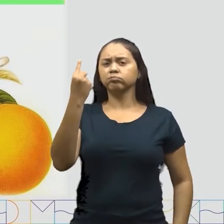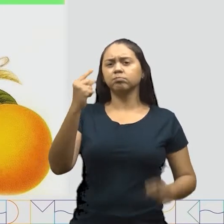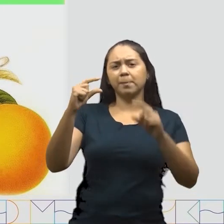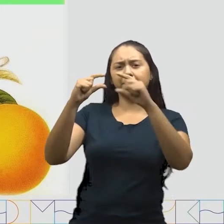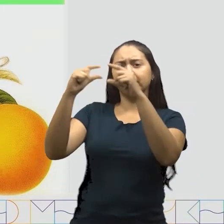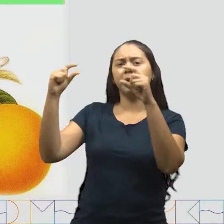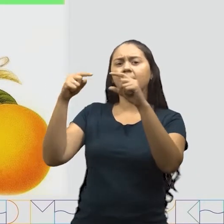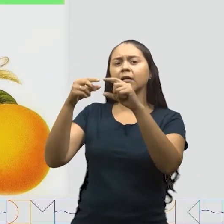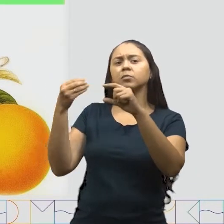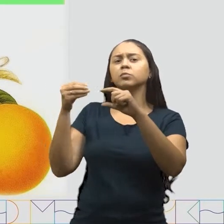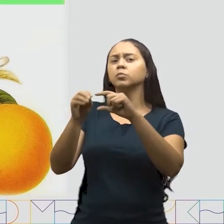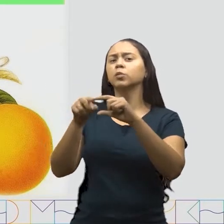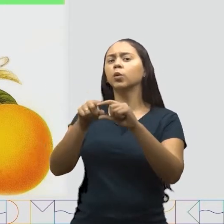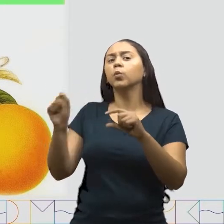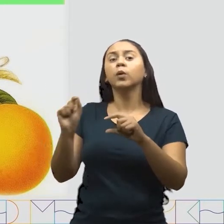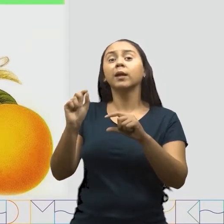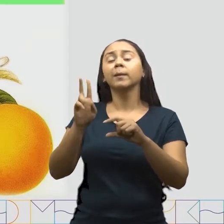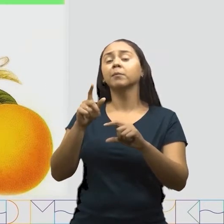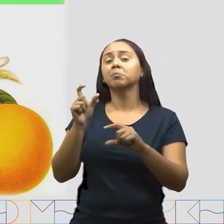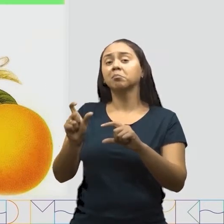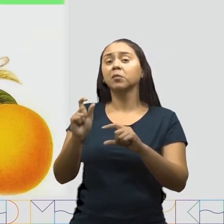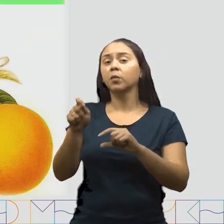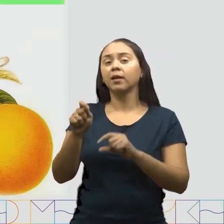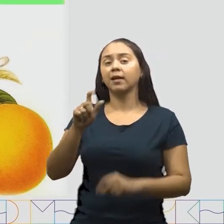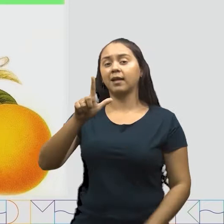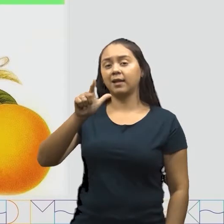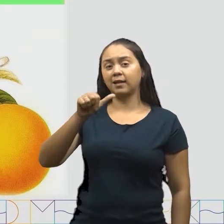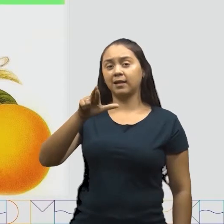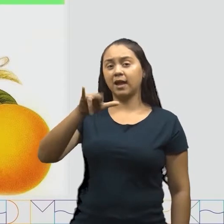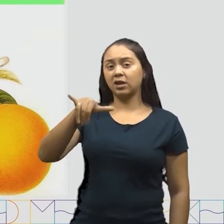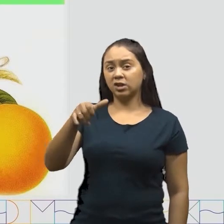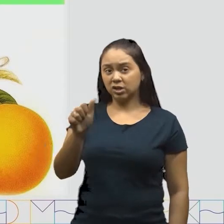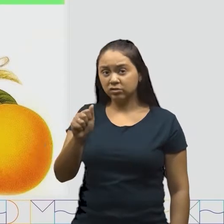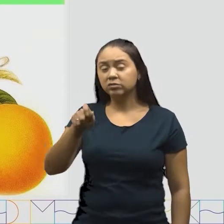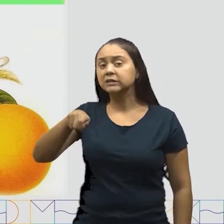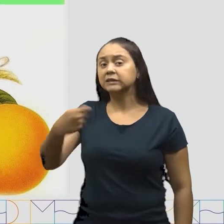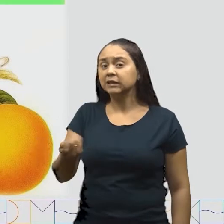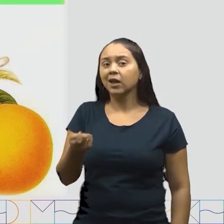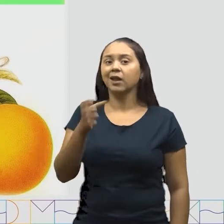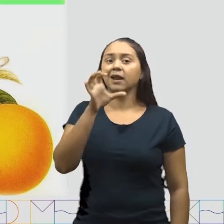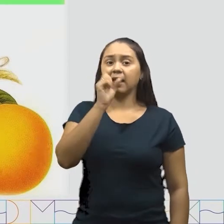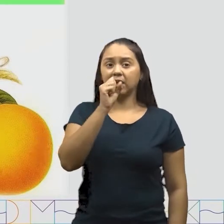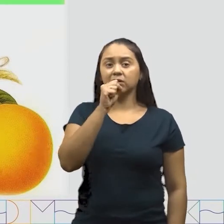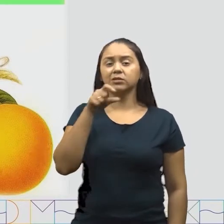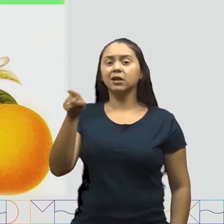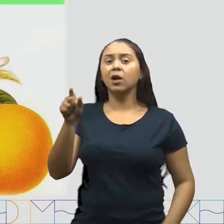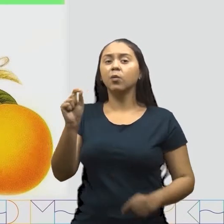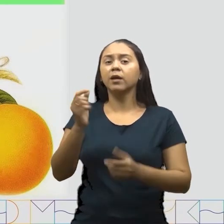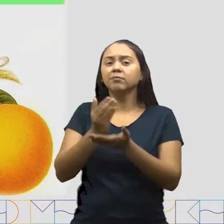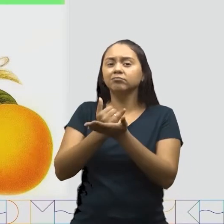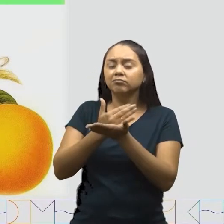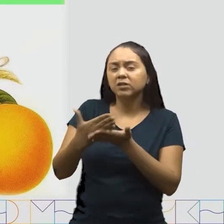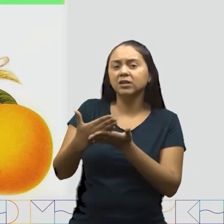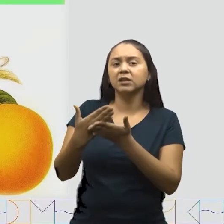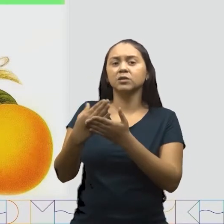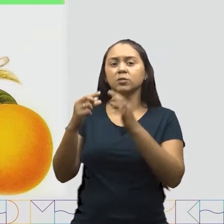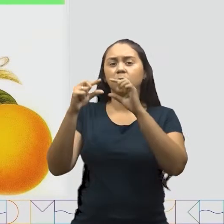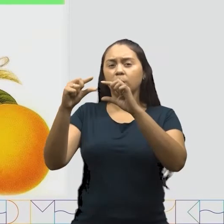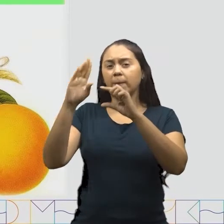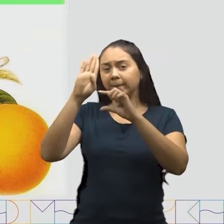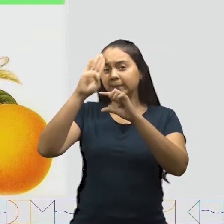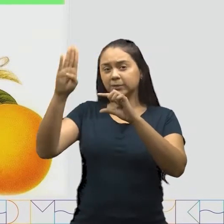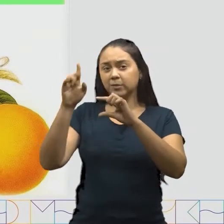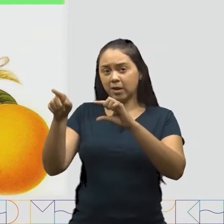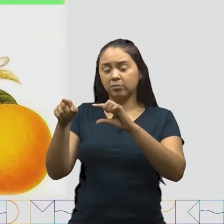em destaque: laranja. Essa palavra é a entrada, palavra no alto do verbete em